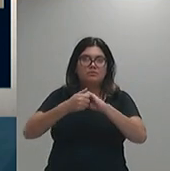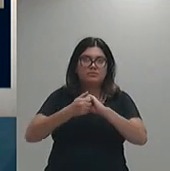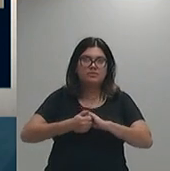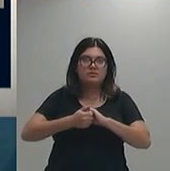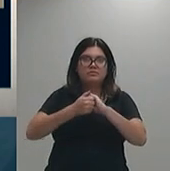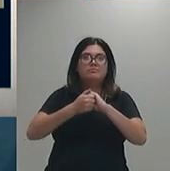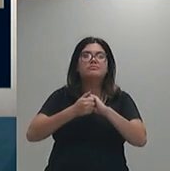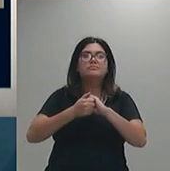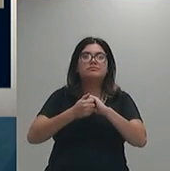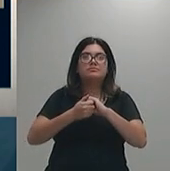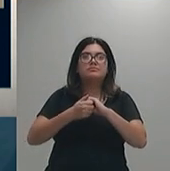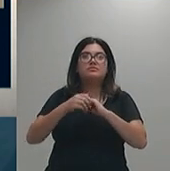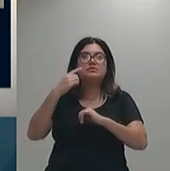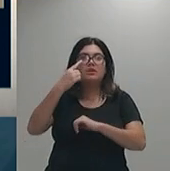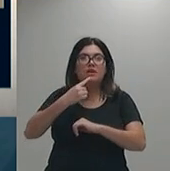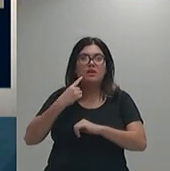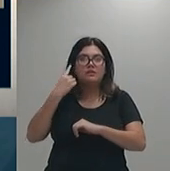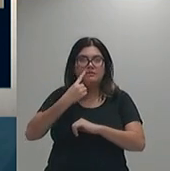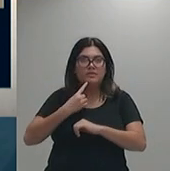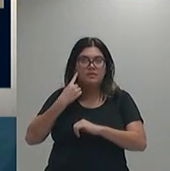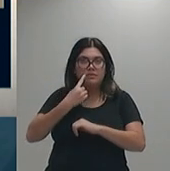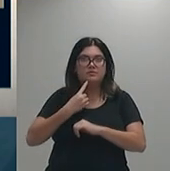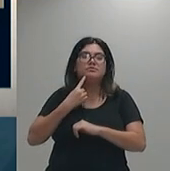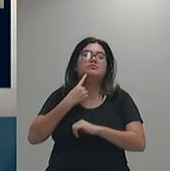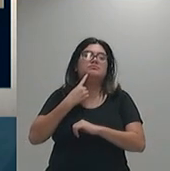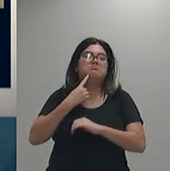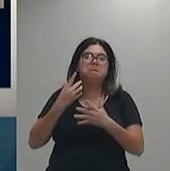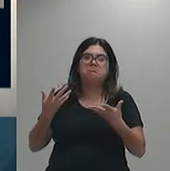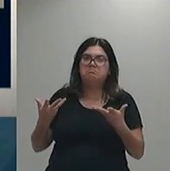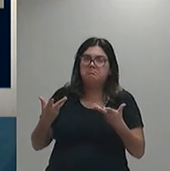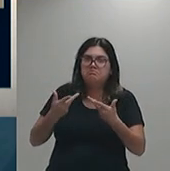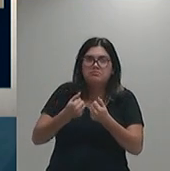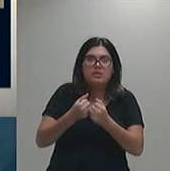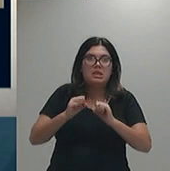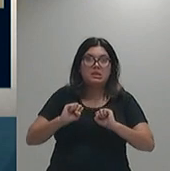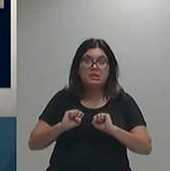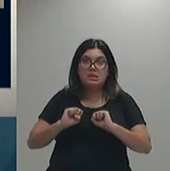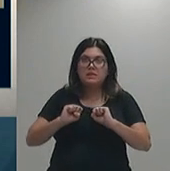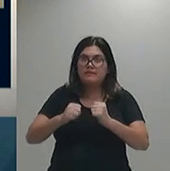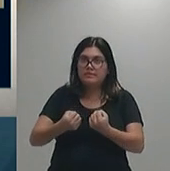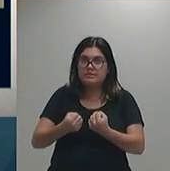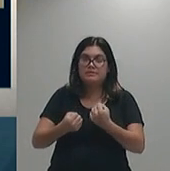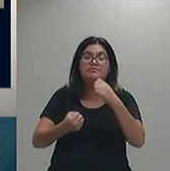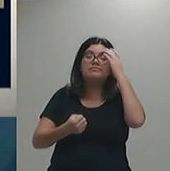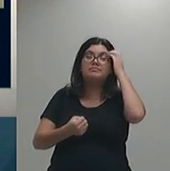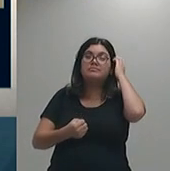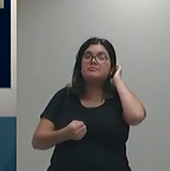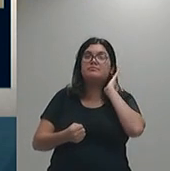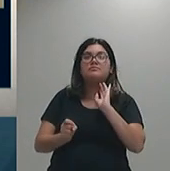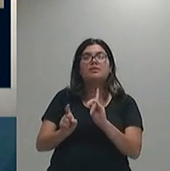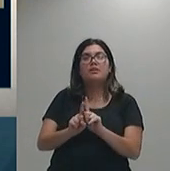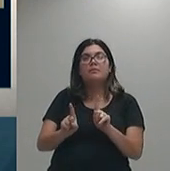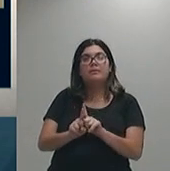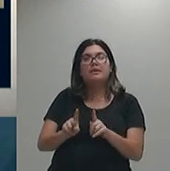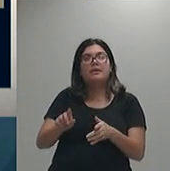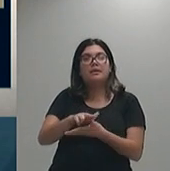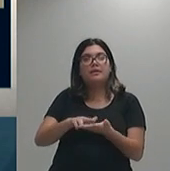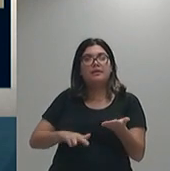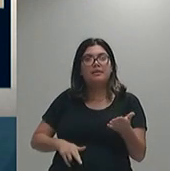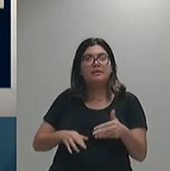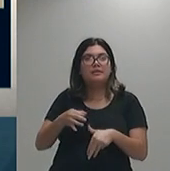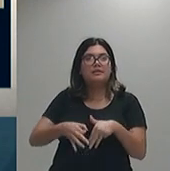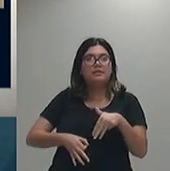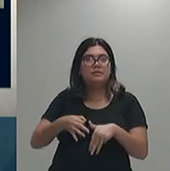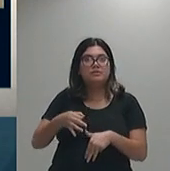esquece advogados pessoas excelente sustentações também por mente relator que nos traz o